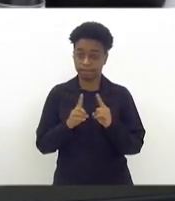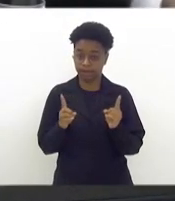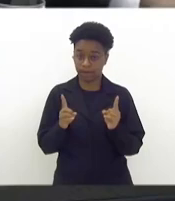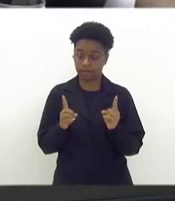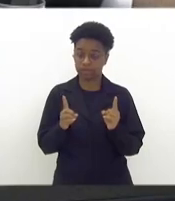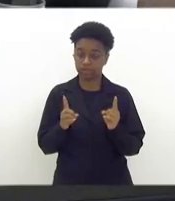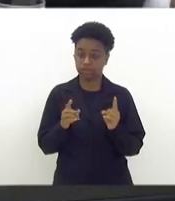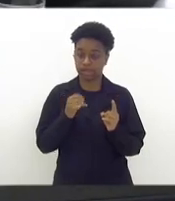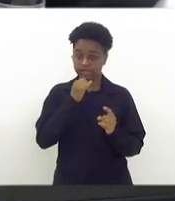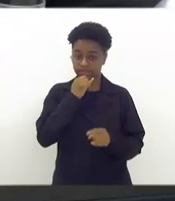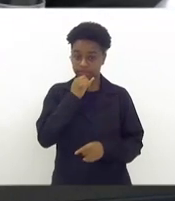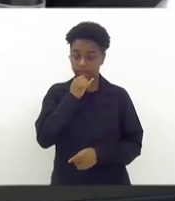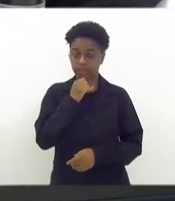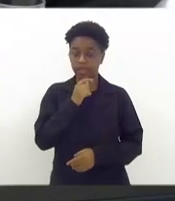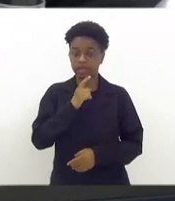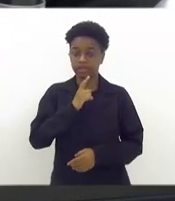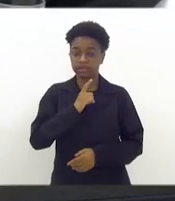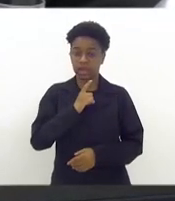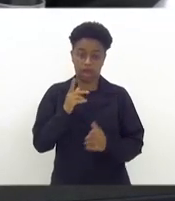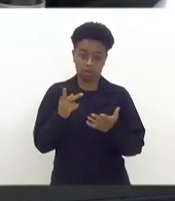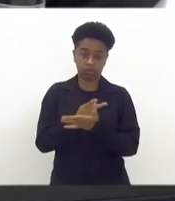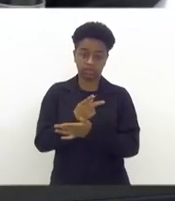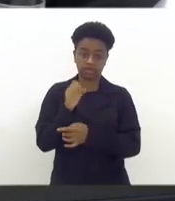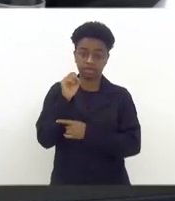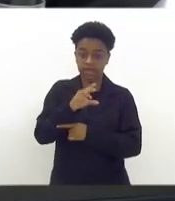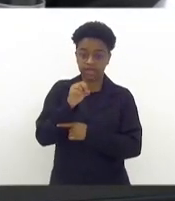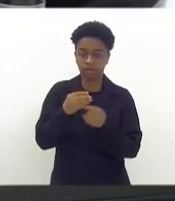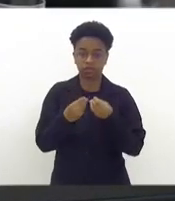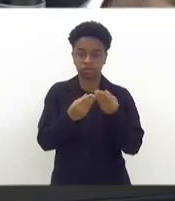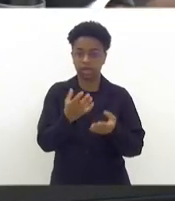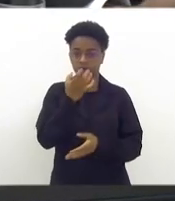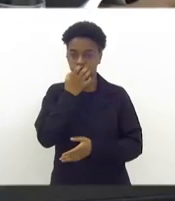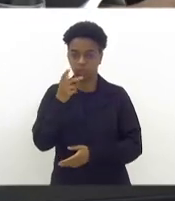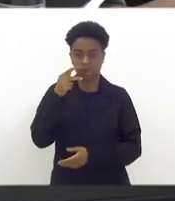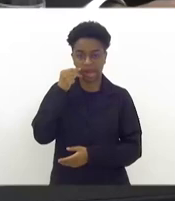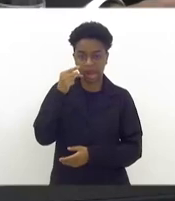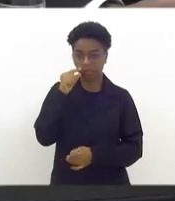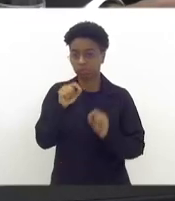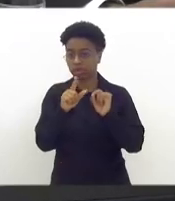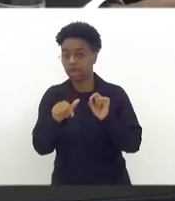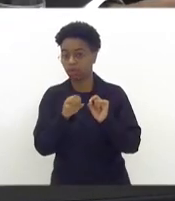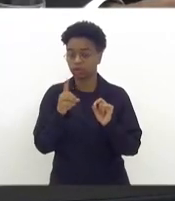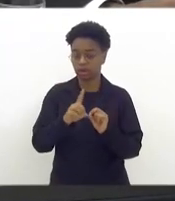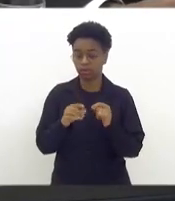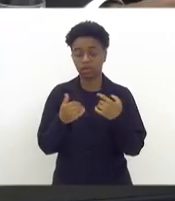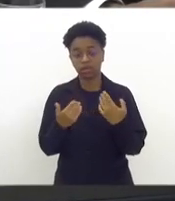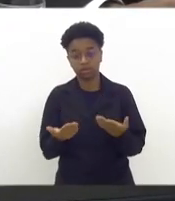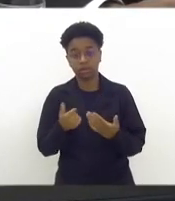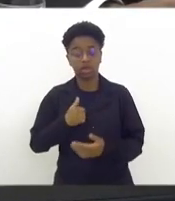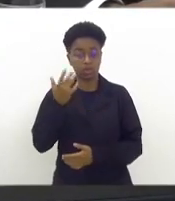tem causa, por exemplo, tem causa de envenenamento de gatos, de cães, etc., que não é. Então eu acho que